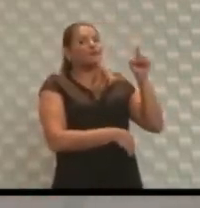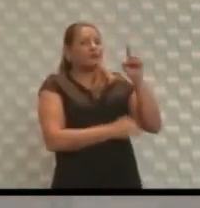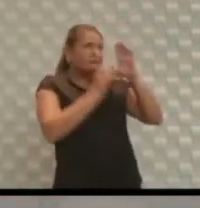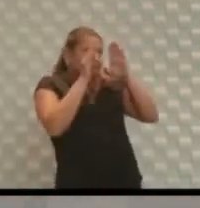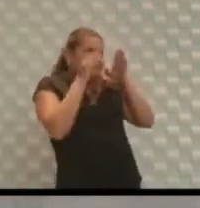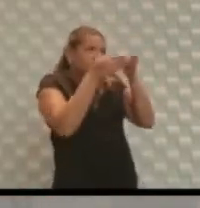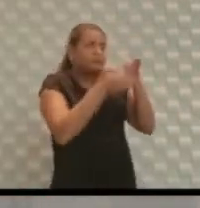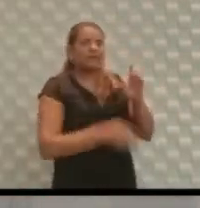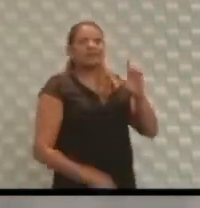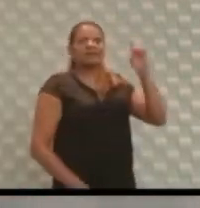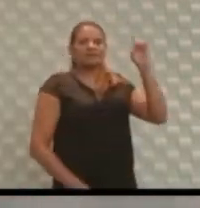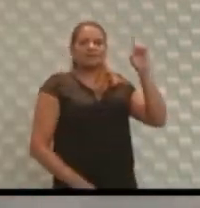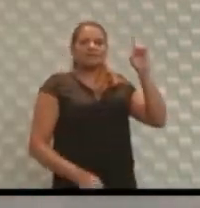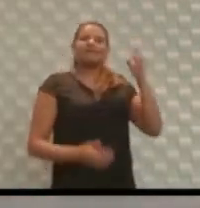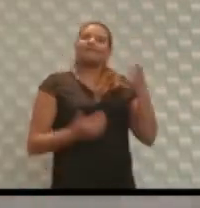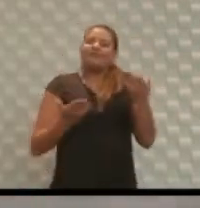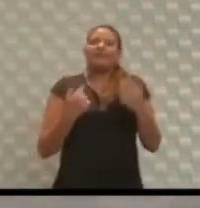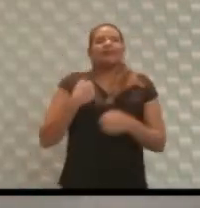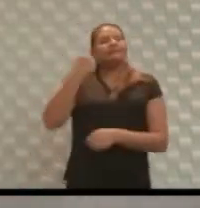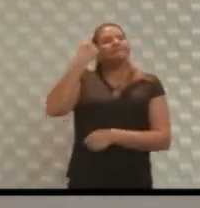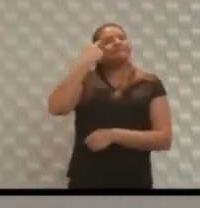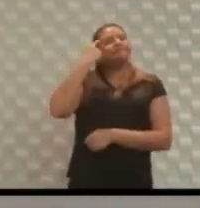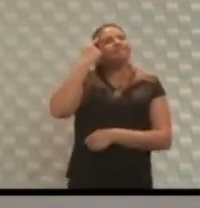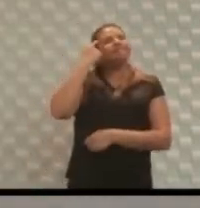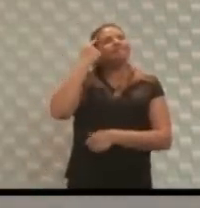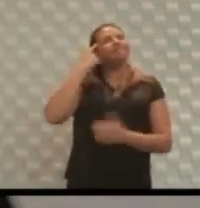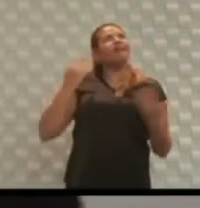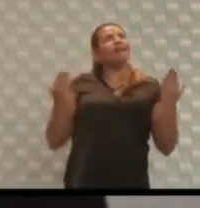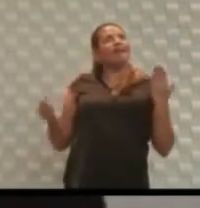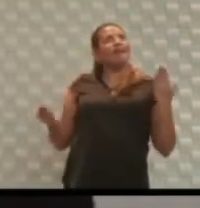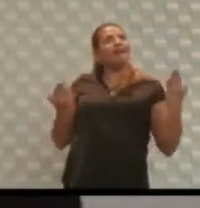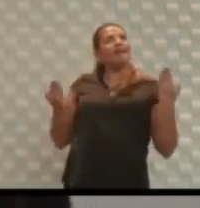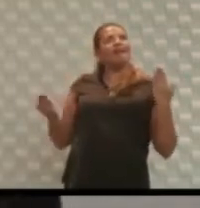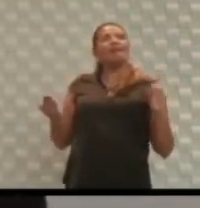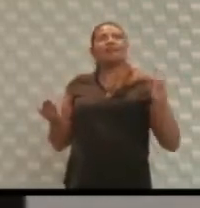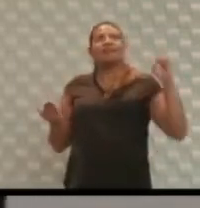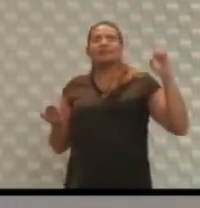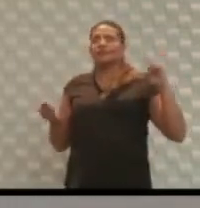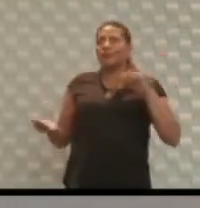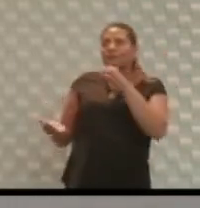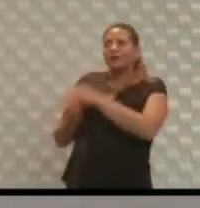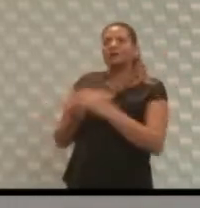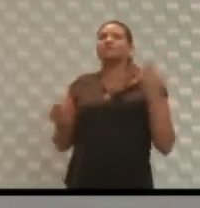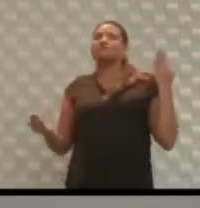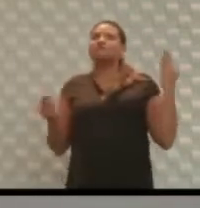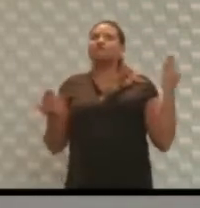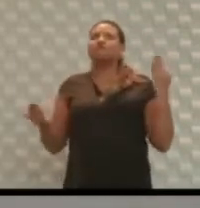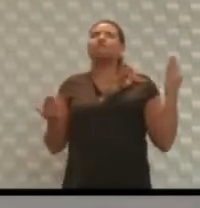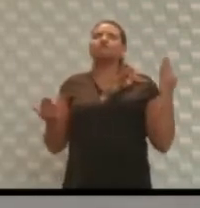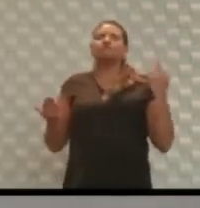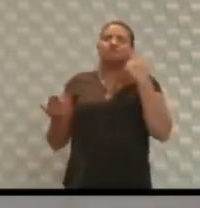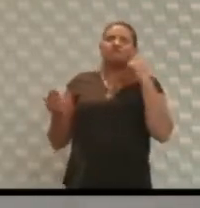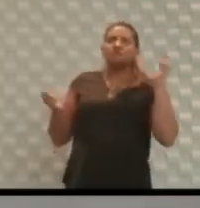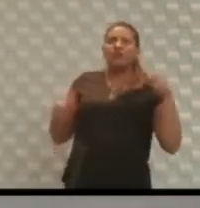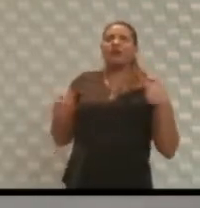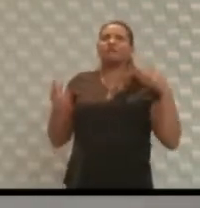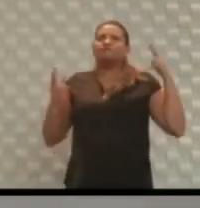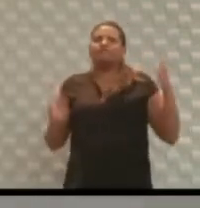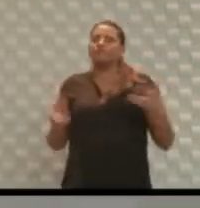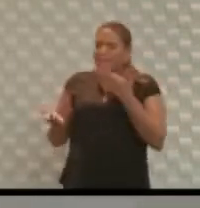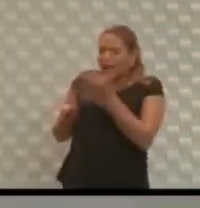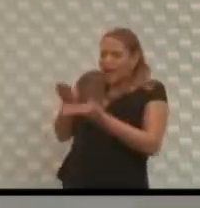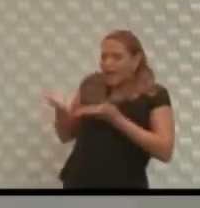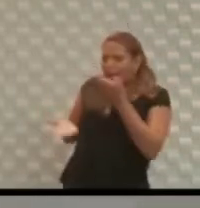Ele, como se fizesse para Cristo, e Cristo entrou na jogada e começou a me defender. Por isso que eu falo para as